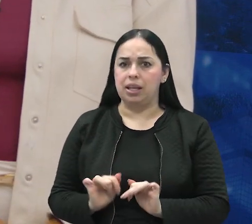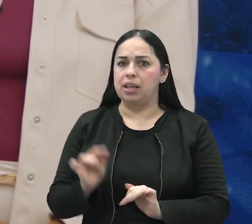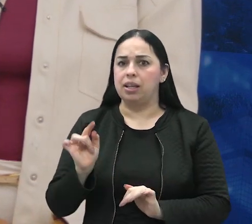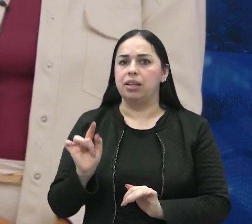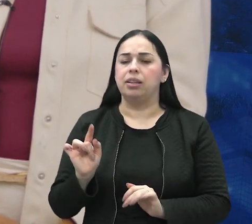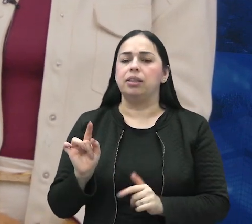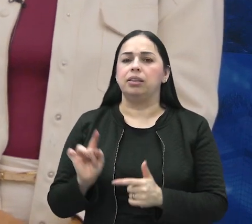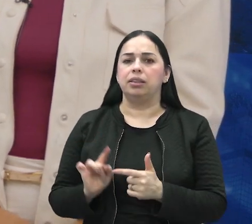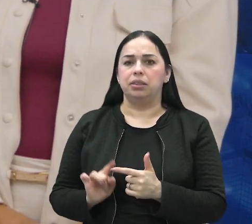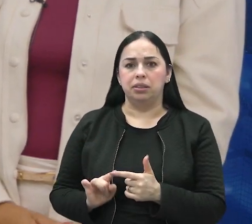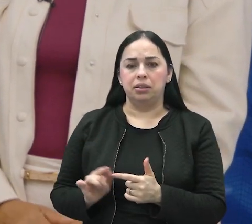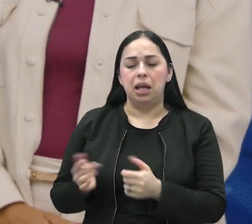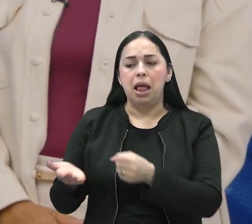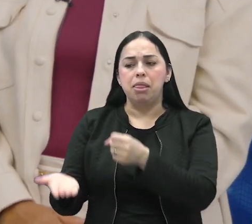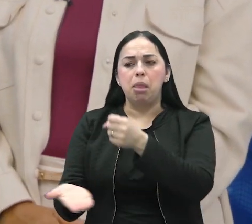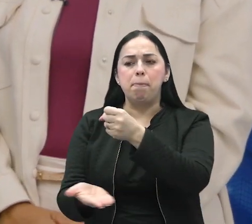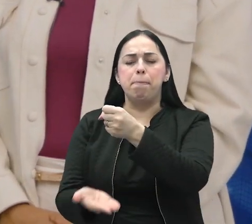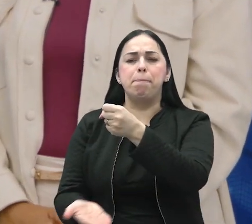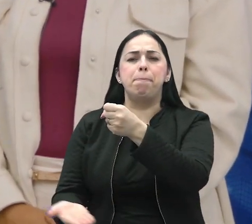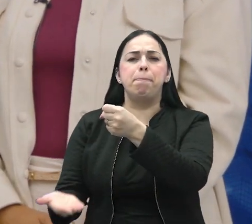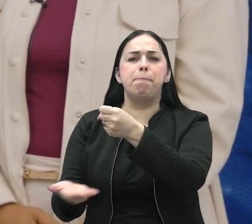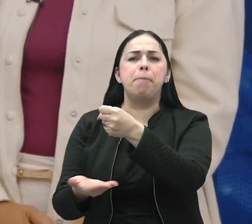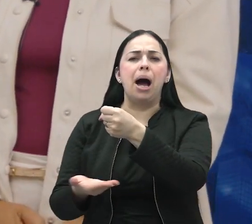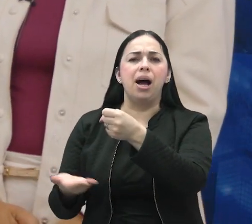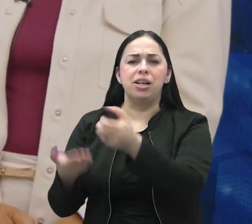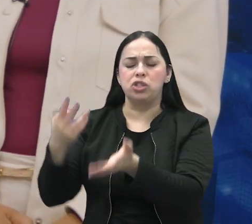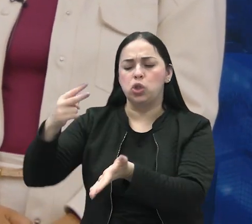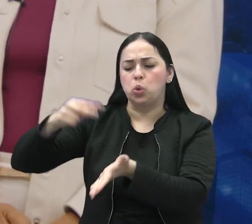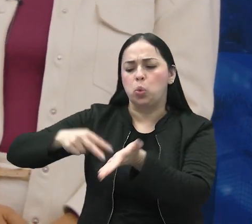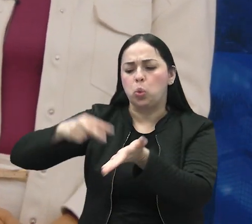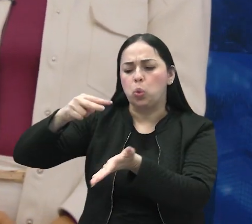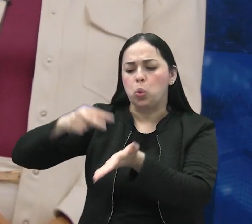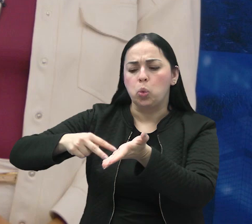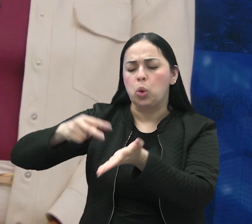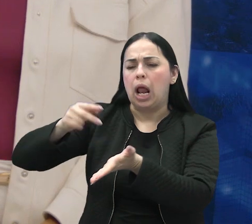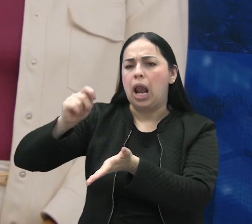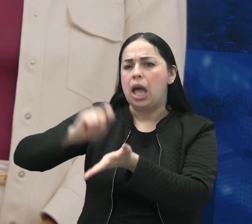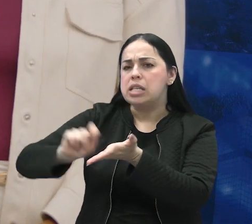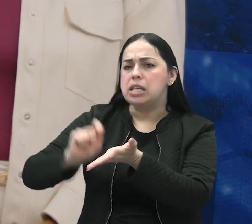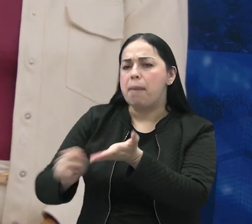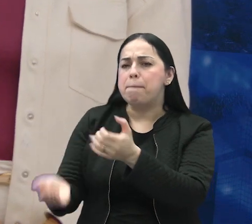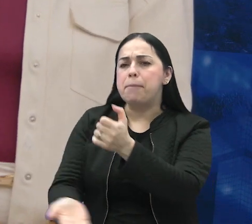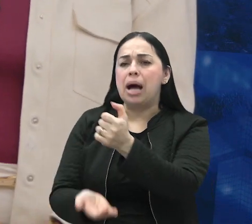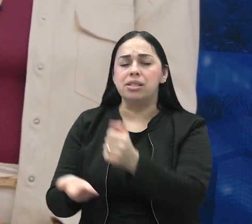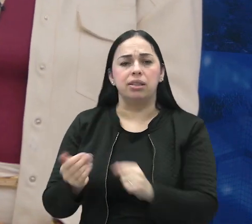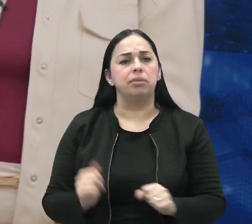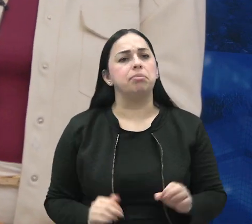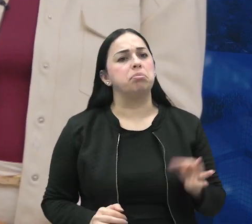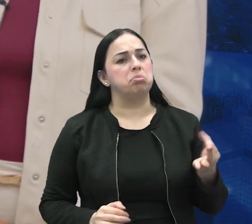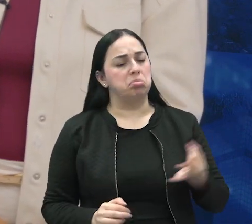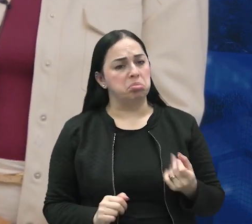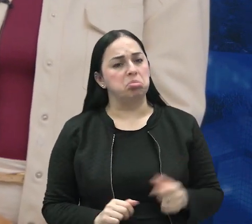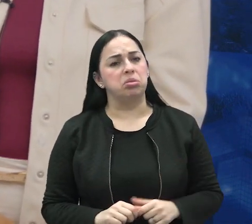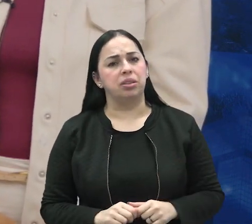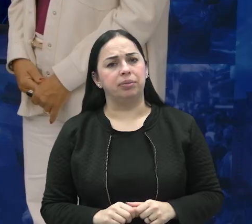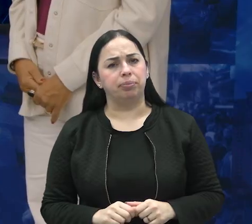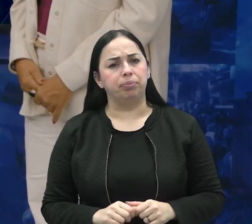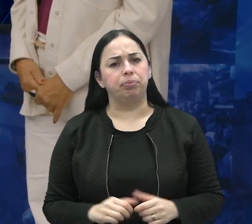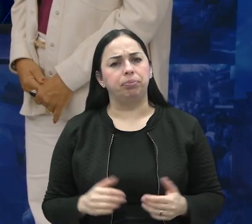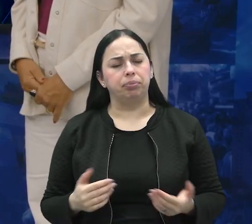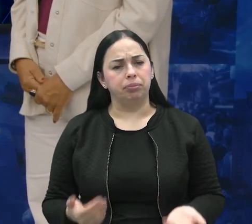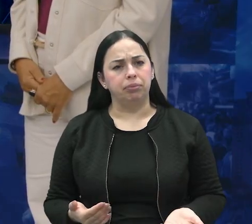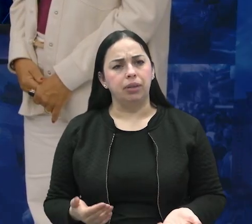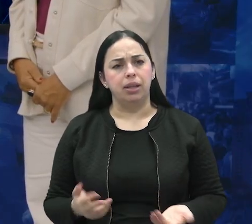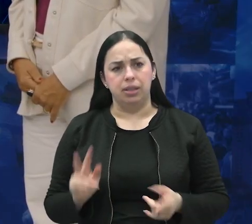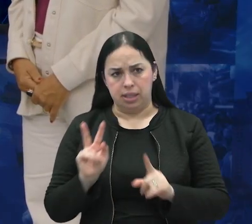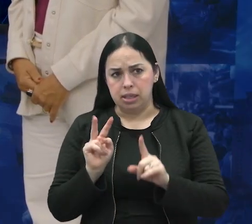ou seja, ele está no nível bem elementar, né, da alfabetização. Perfeito. E